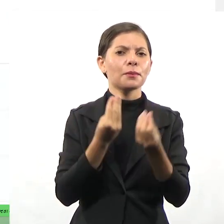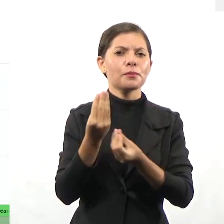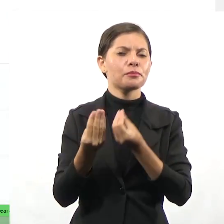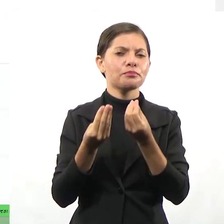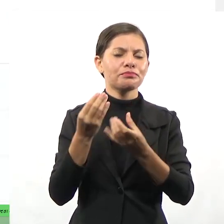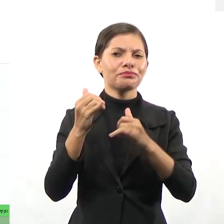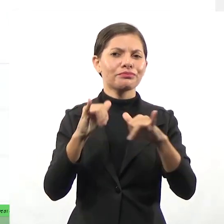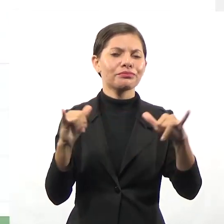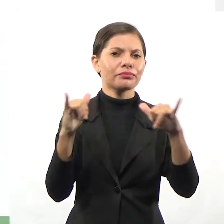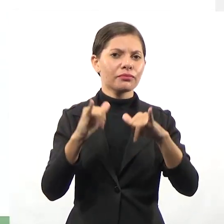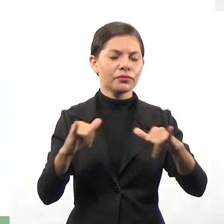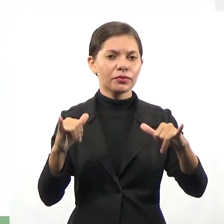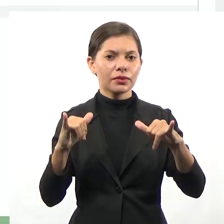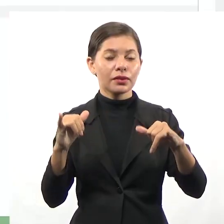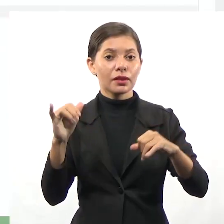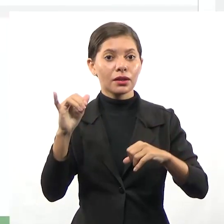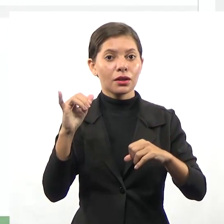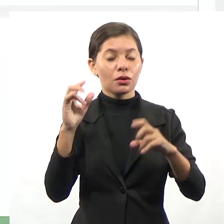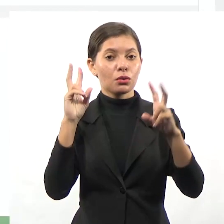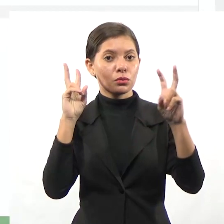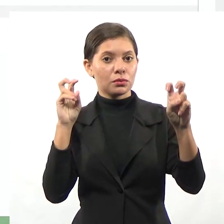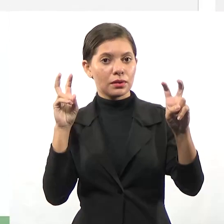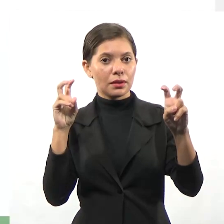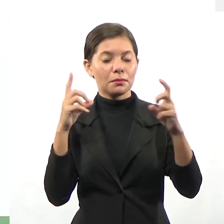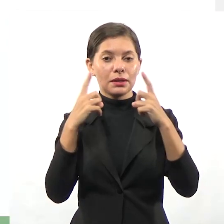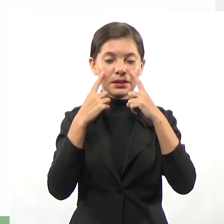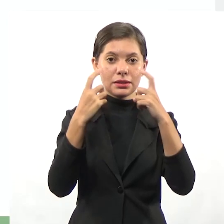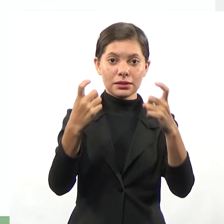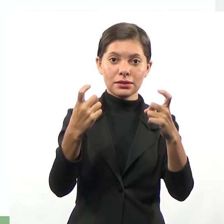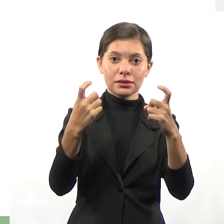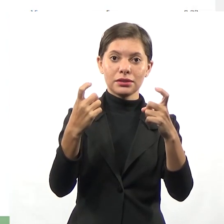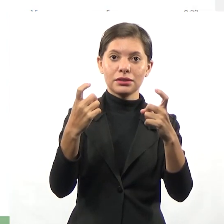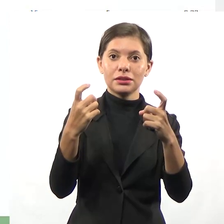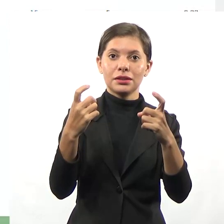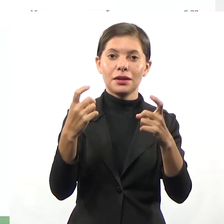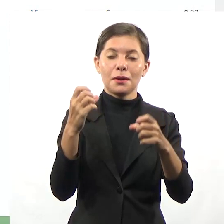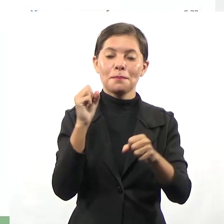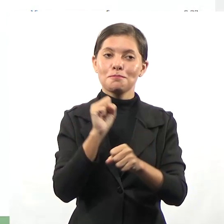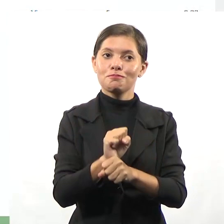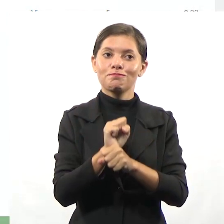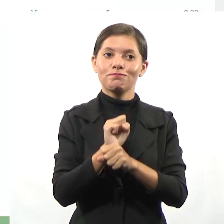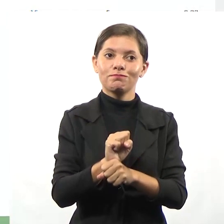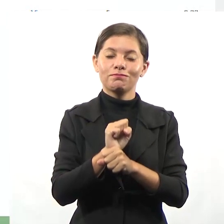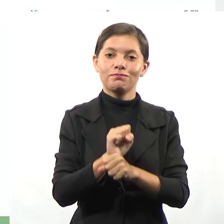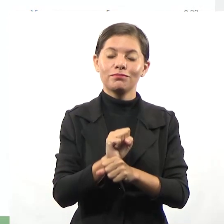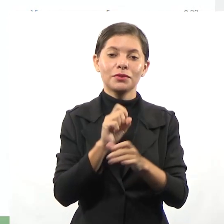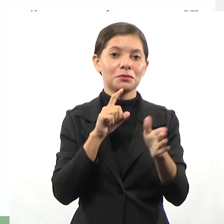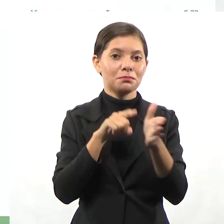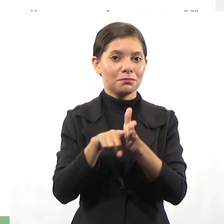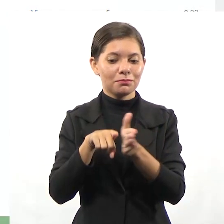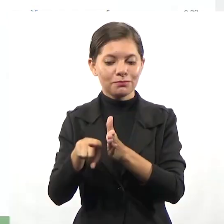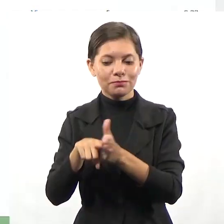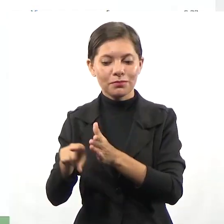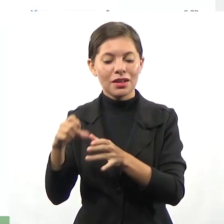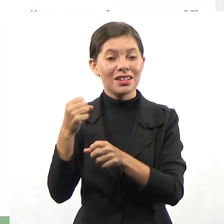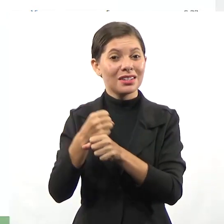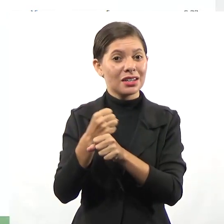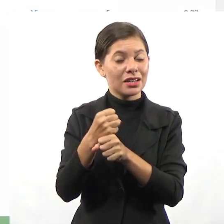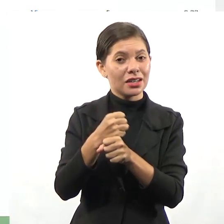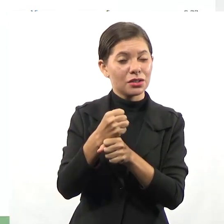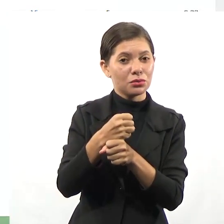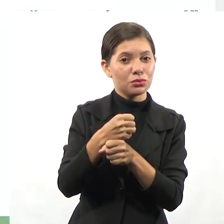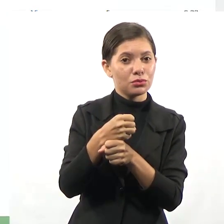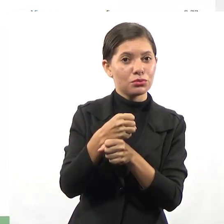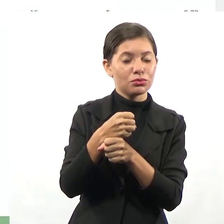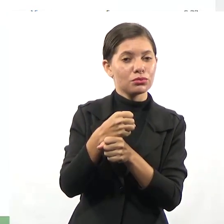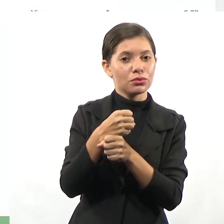teve pesquisa. Além disso, eu posso verificar como que se dá a relação entre os autores.